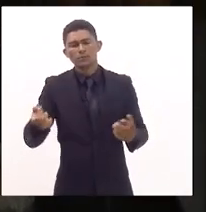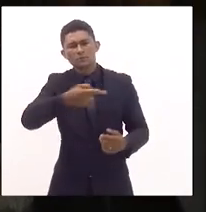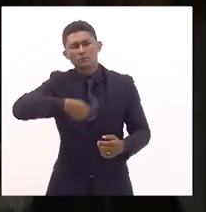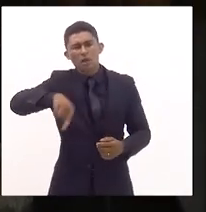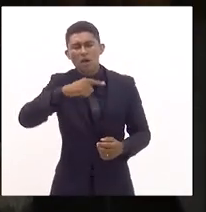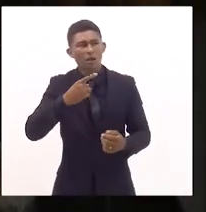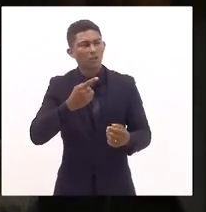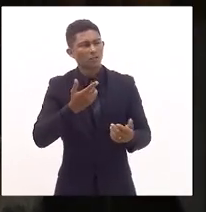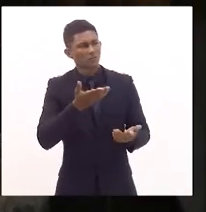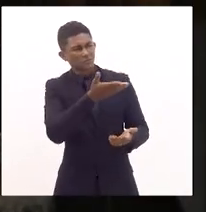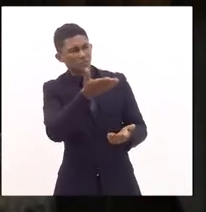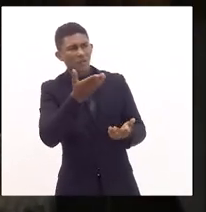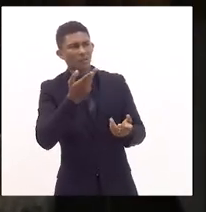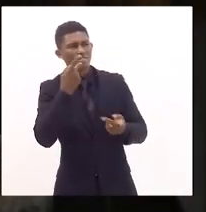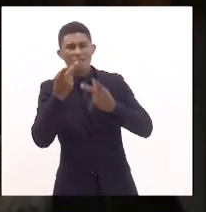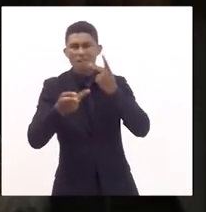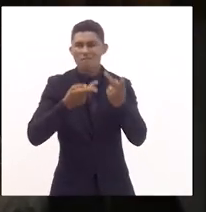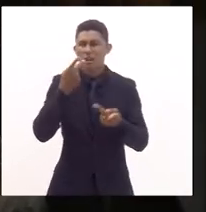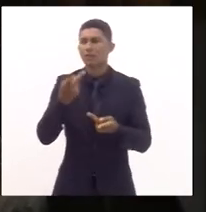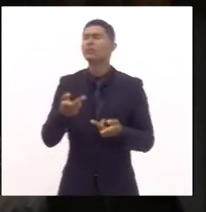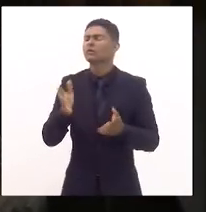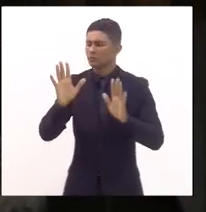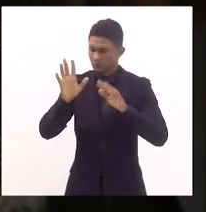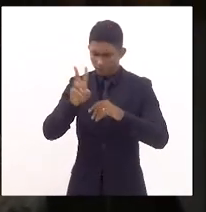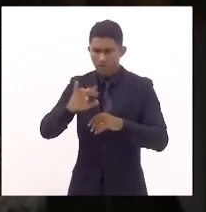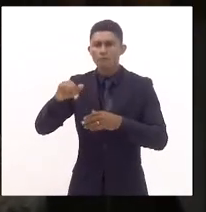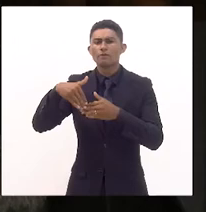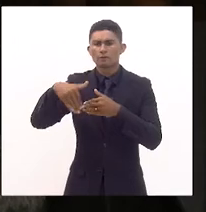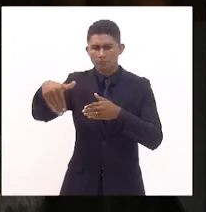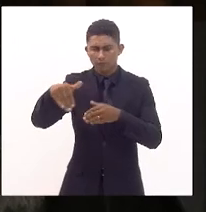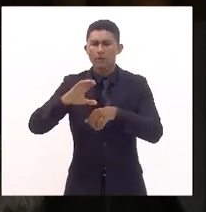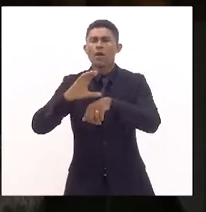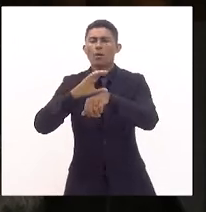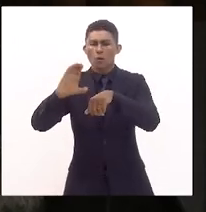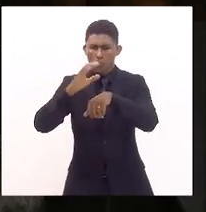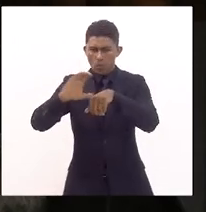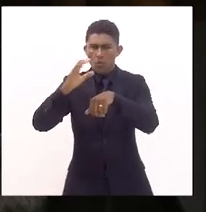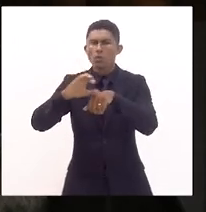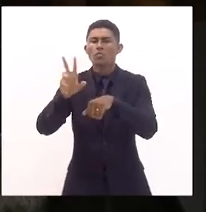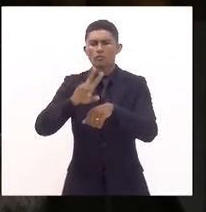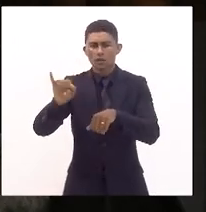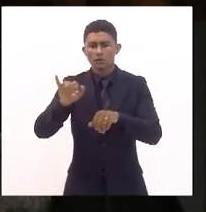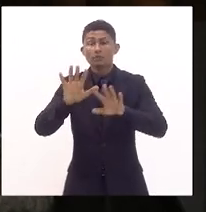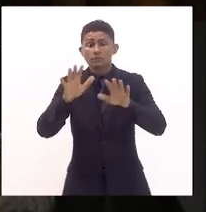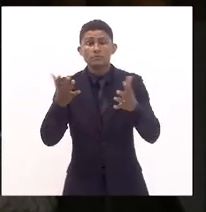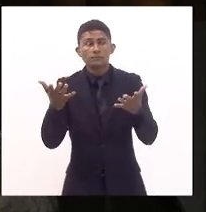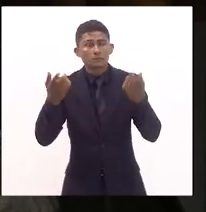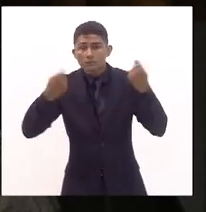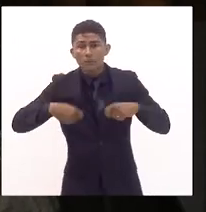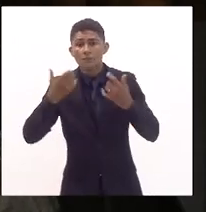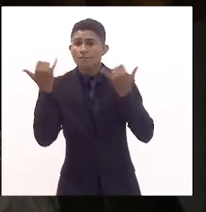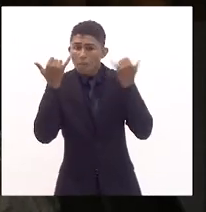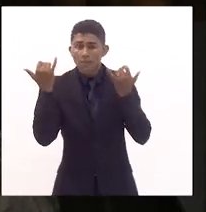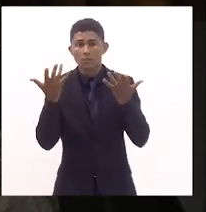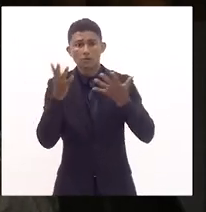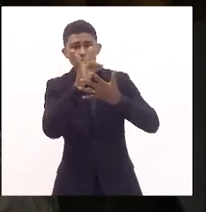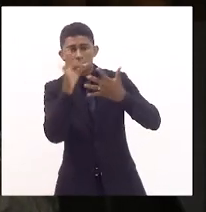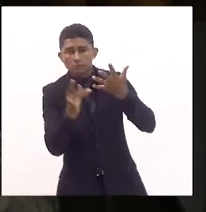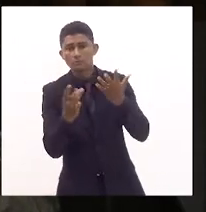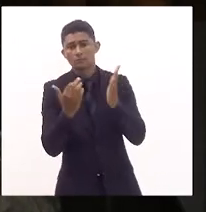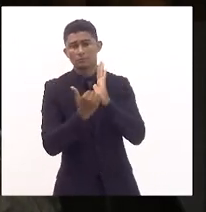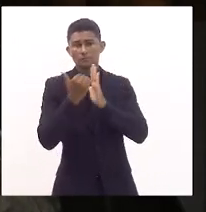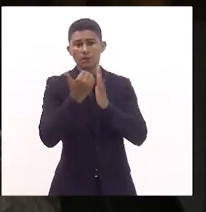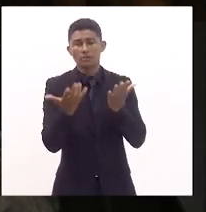somente falar que vai haver o curso. Precisamos de informações mais precisas. E no